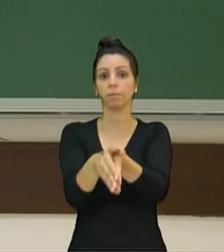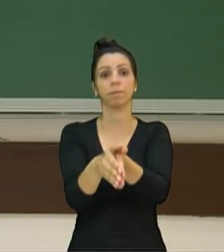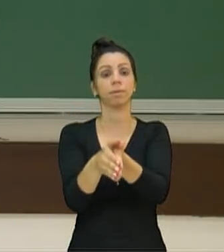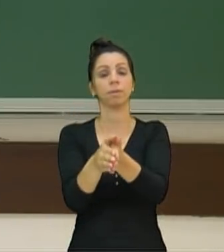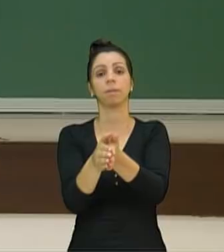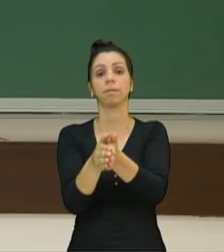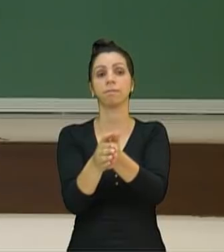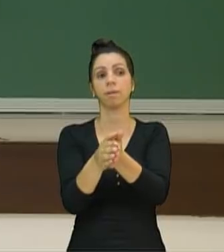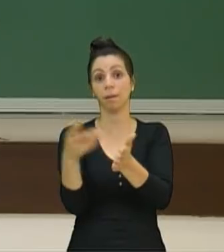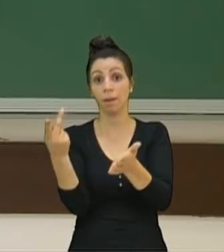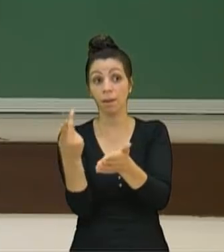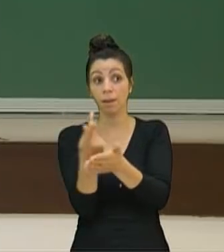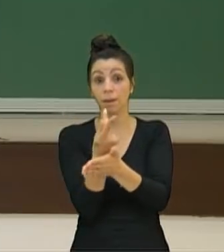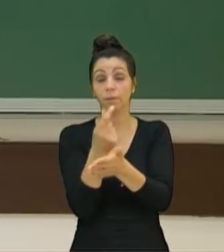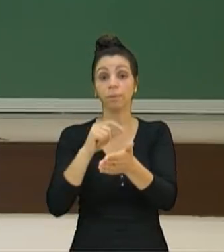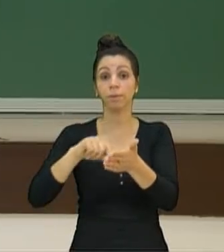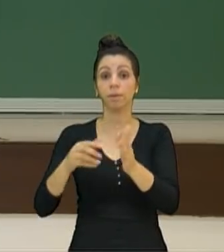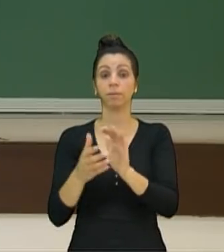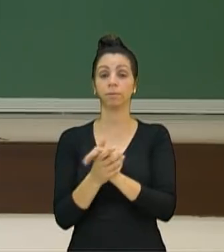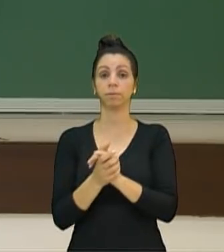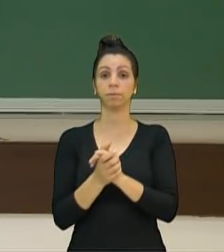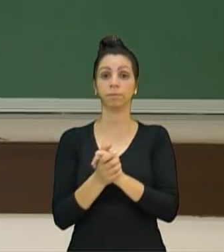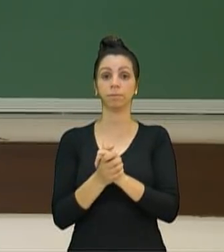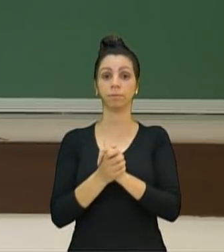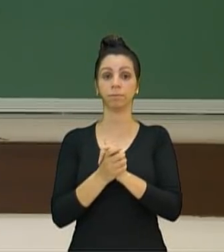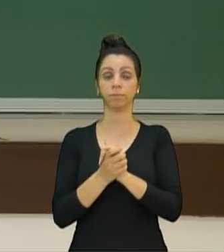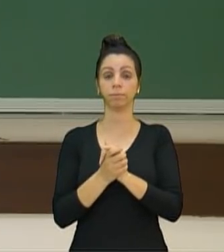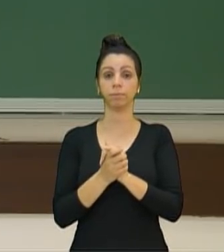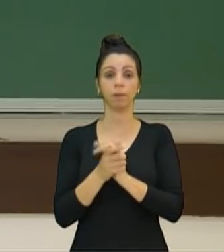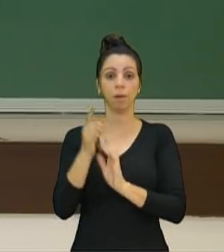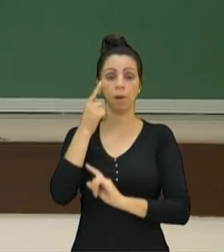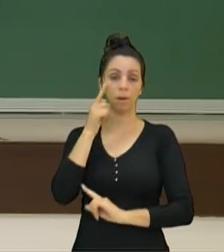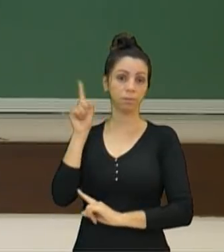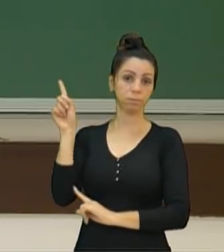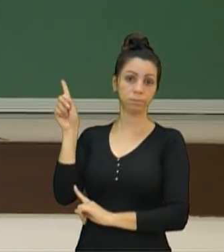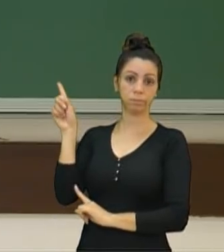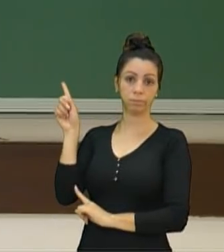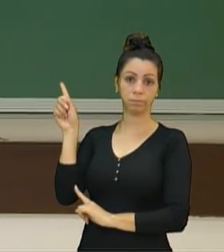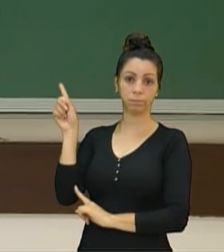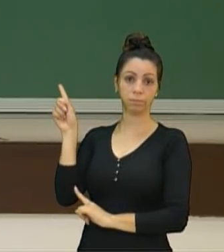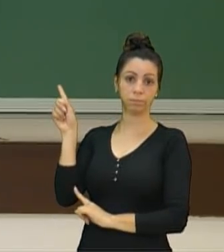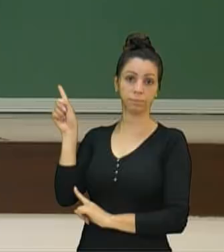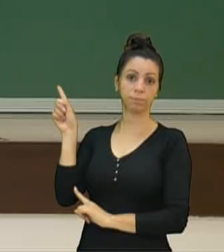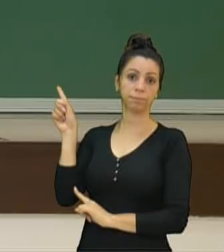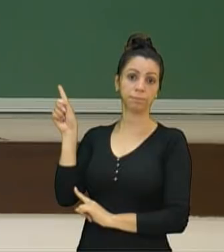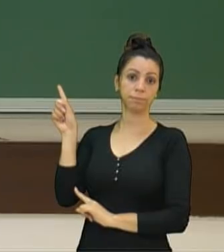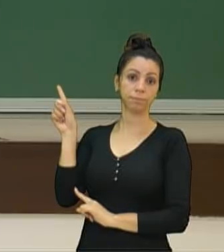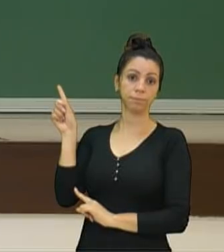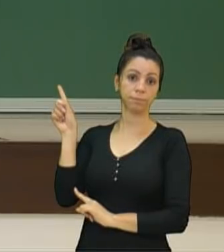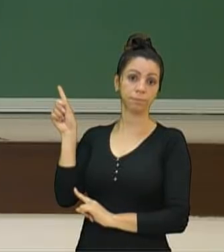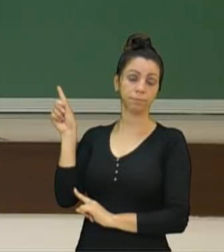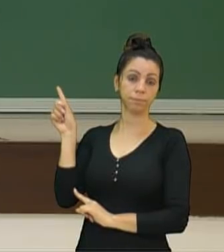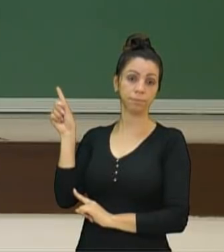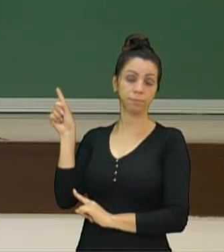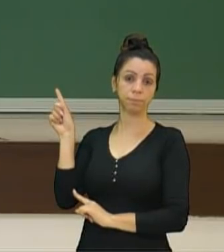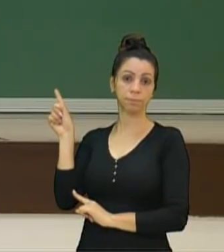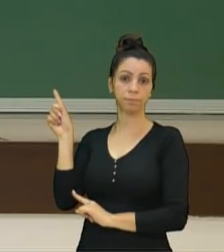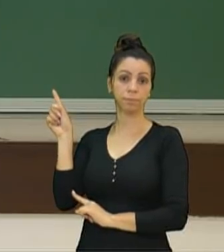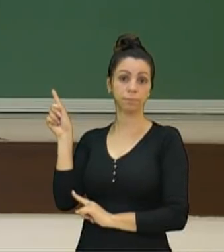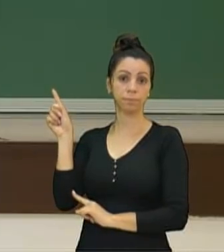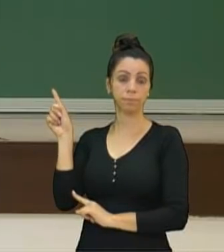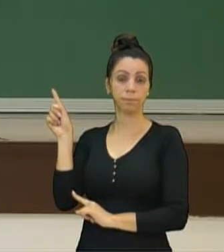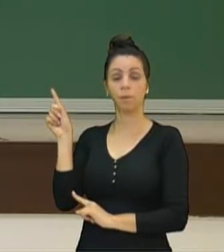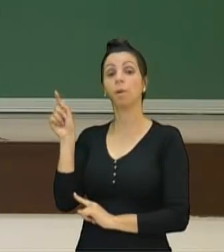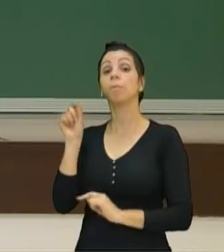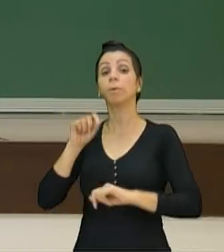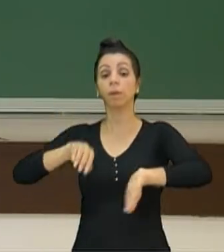verdade, eles juntam as mãos nesta posição, para que as mãos abram